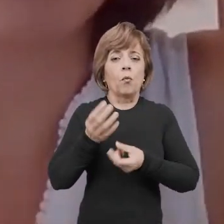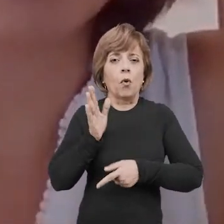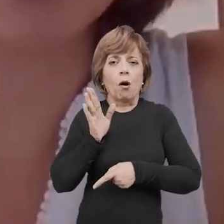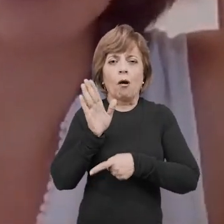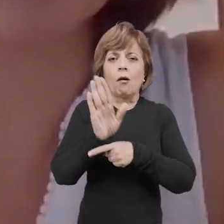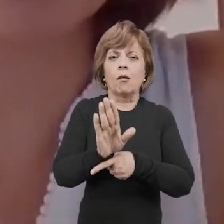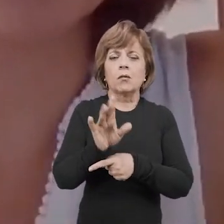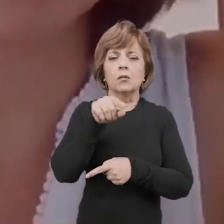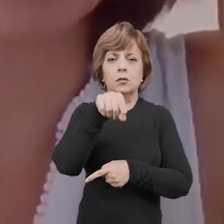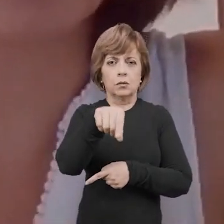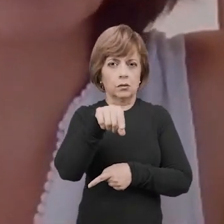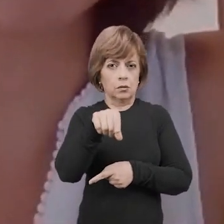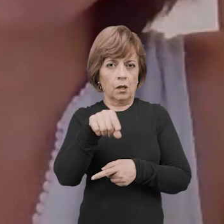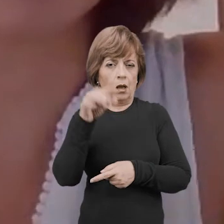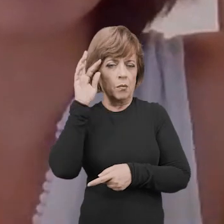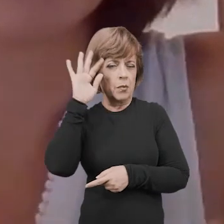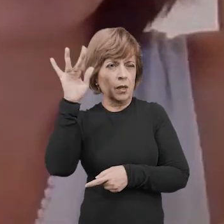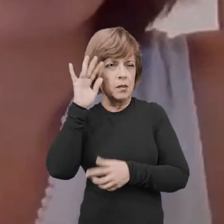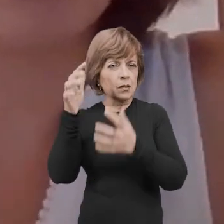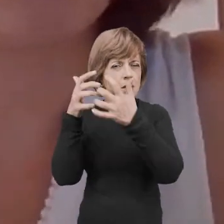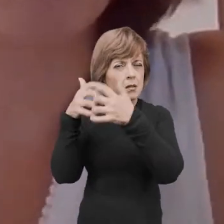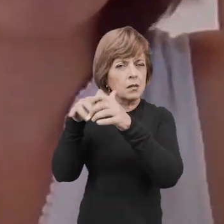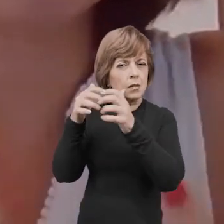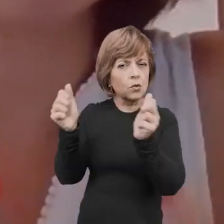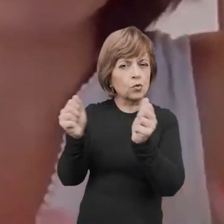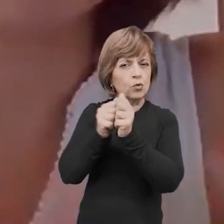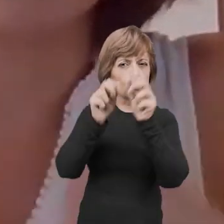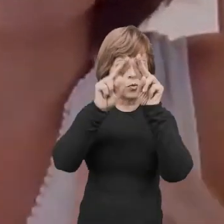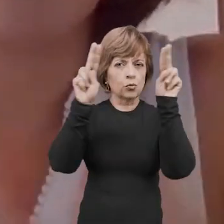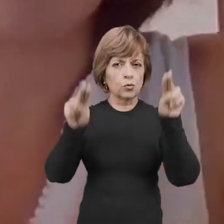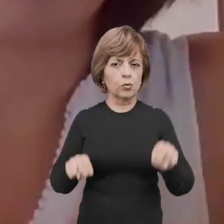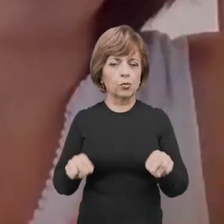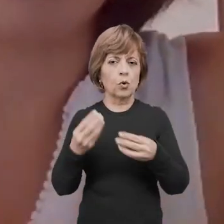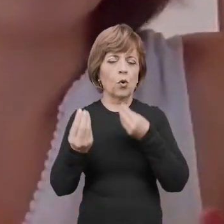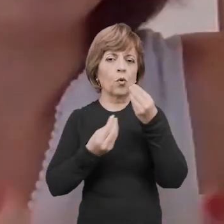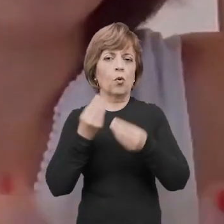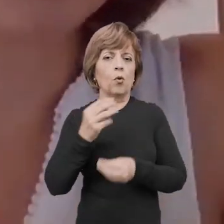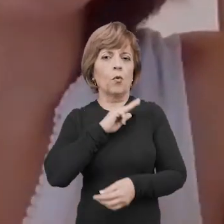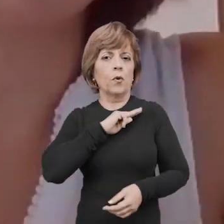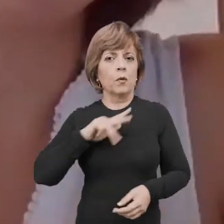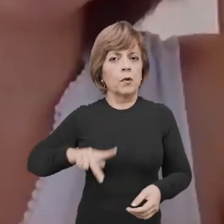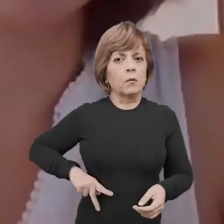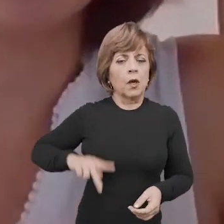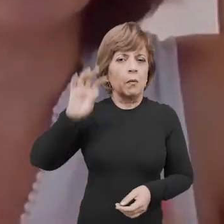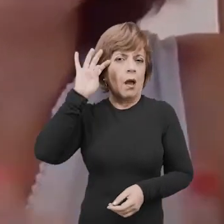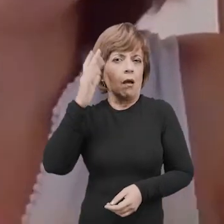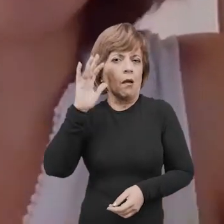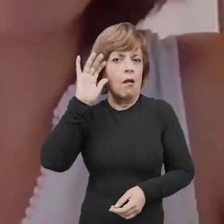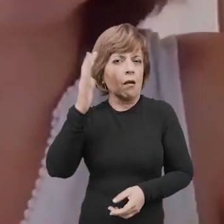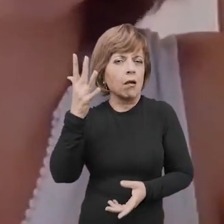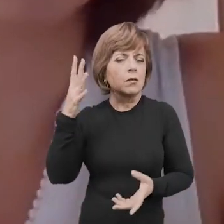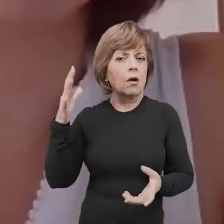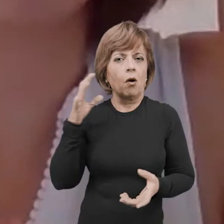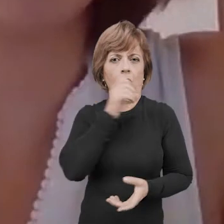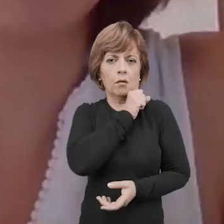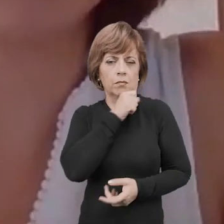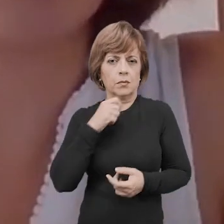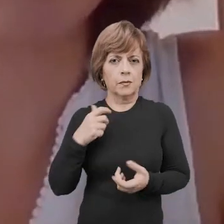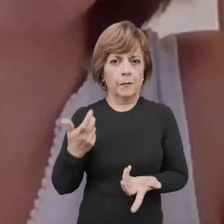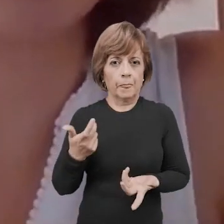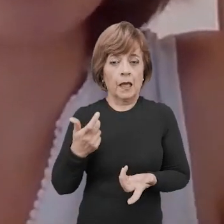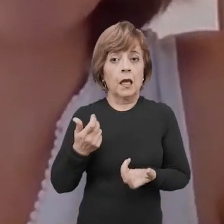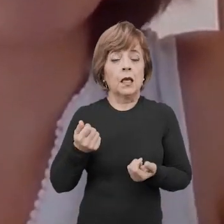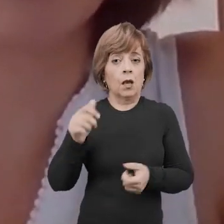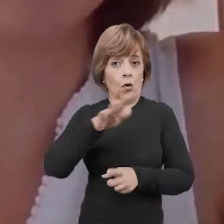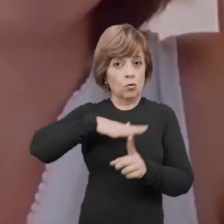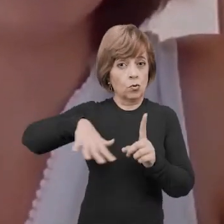a instituição estar pensando, junto com os seus membros, né? Como pensar em ter um MP resolutivo, ou seja, que entrega mudanças